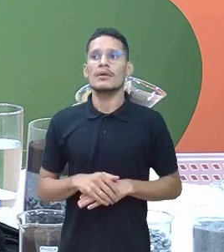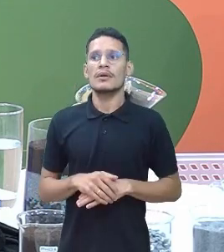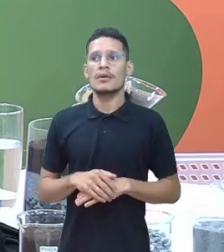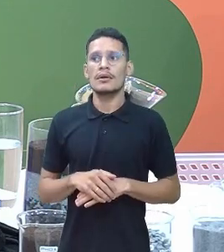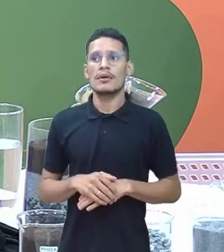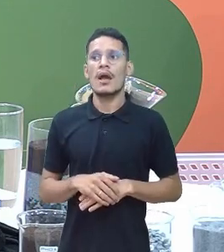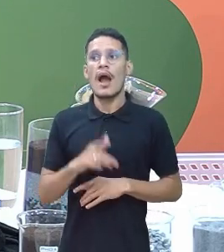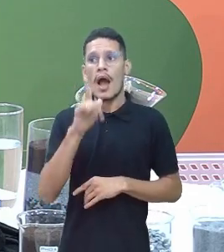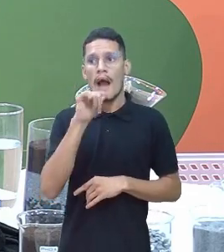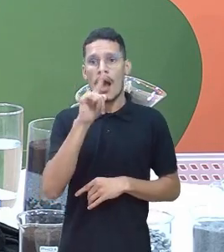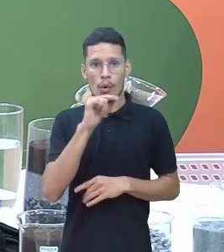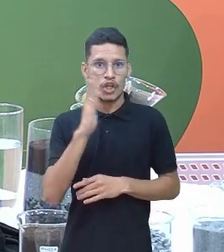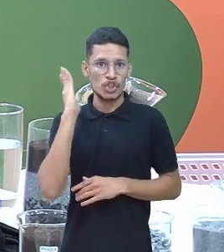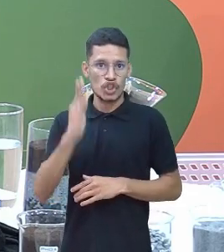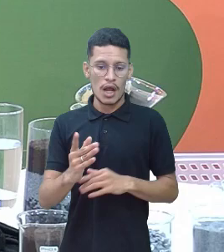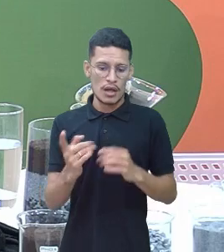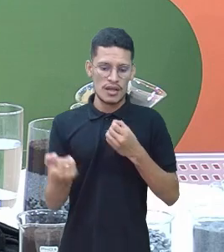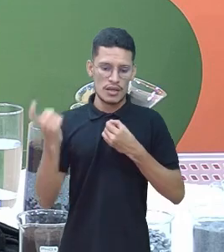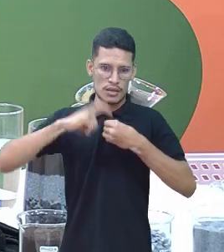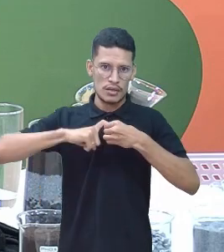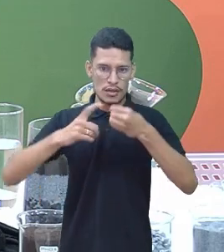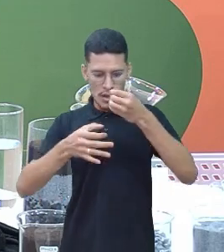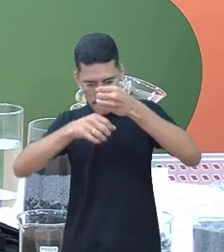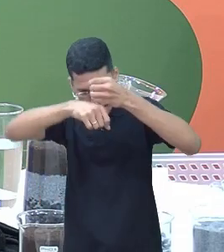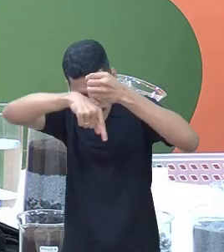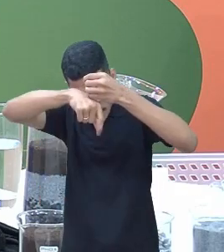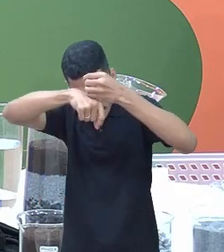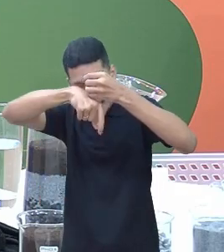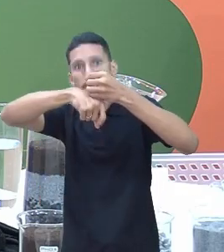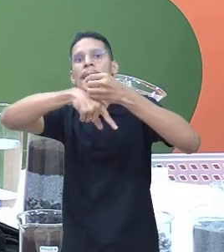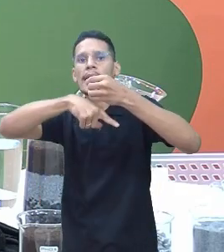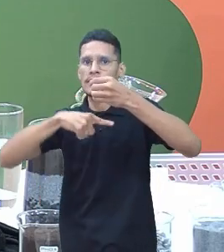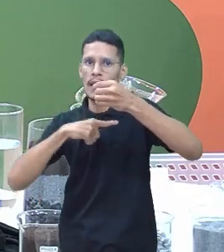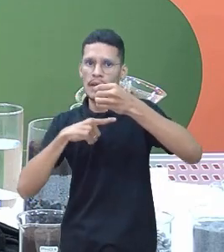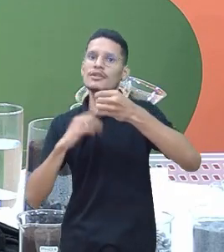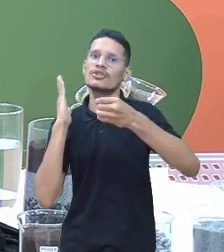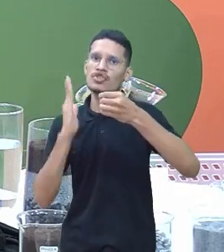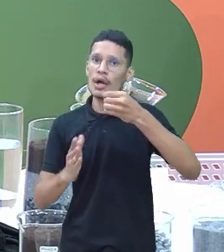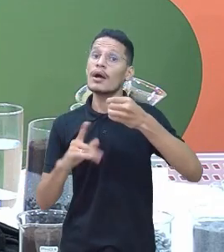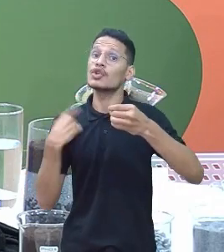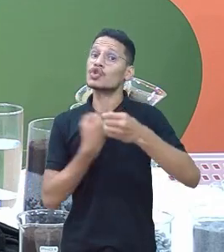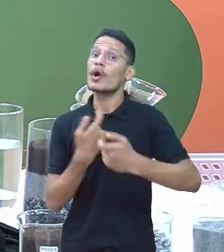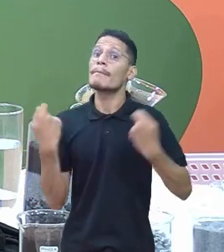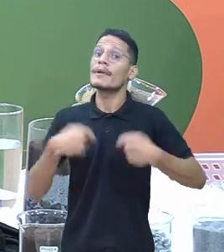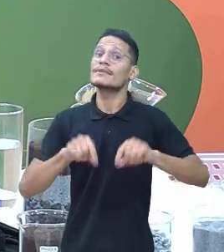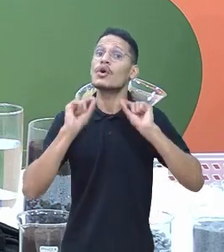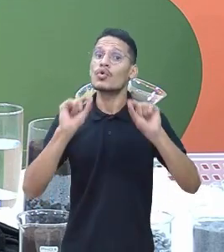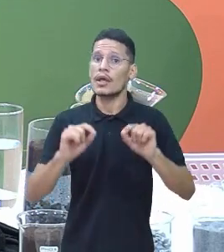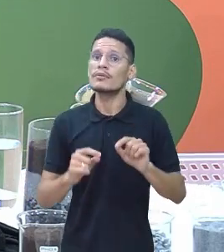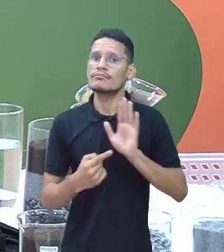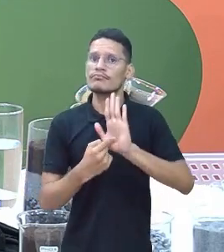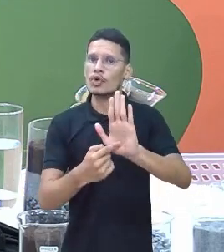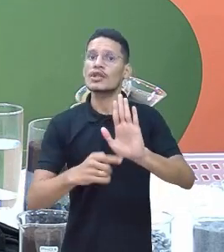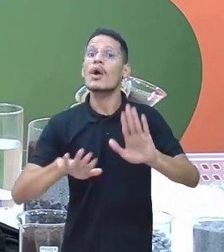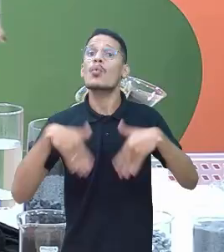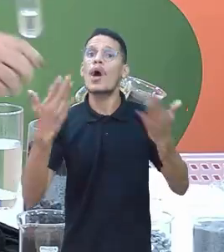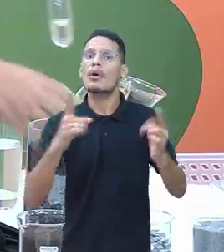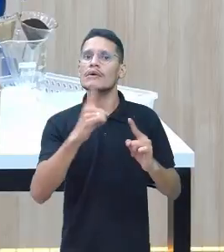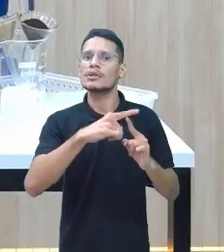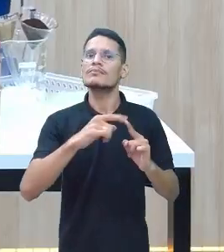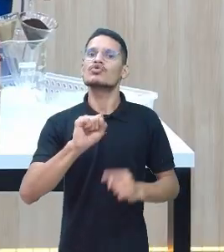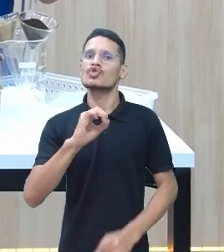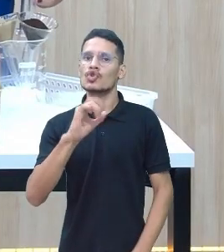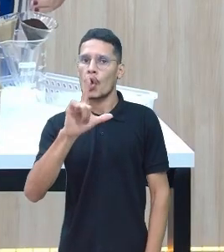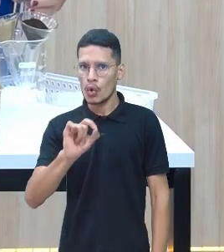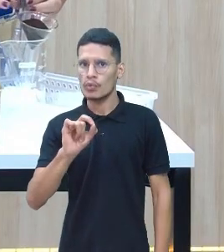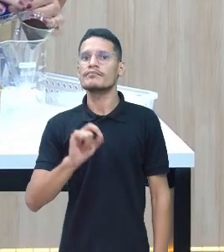a água está aqui descendo, ó, rapidinho. Então, a gente vai precisar depois de classificar esse tipo de solo. Eu